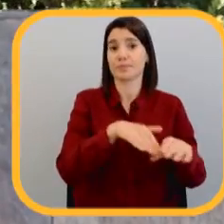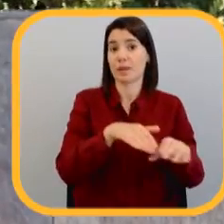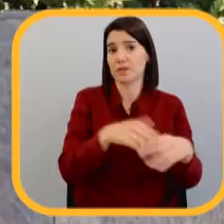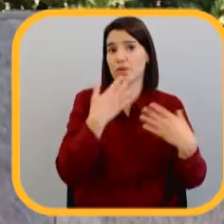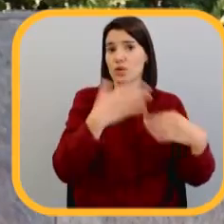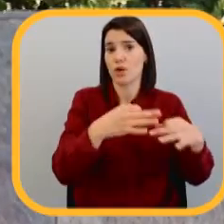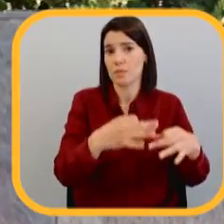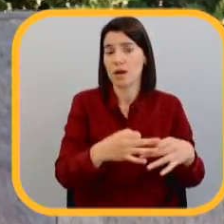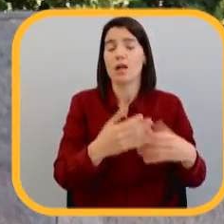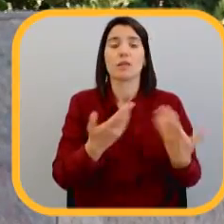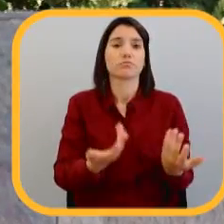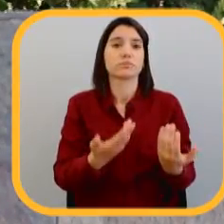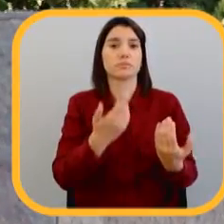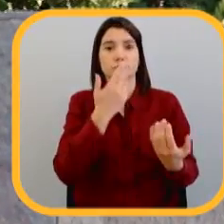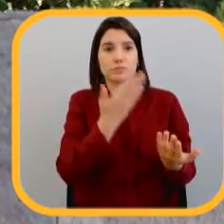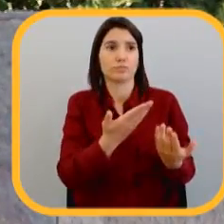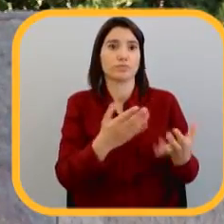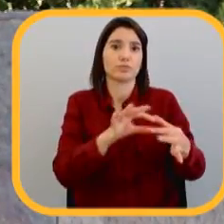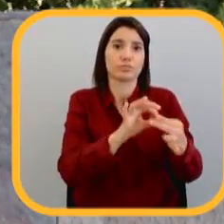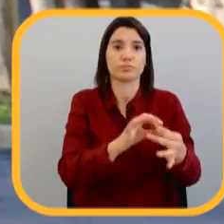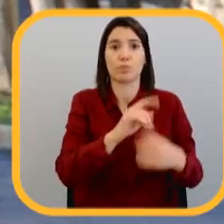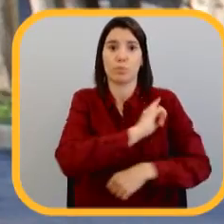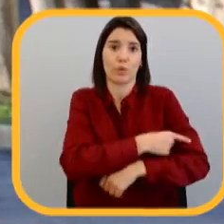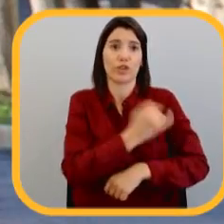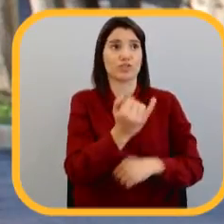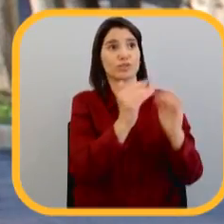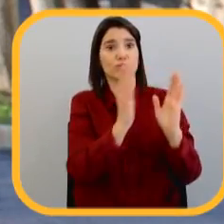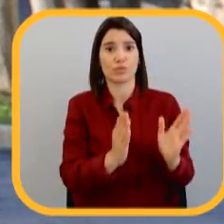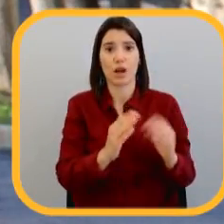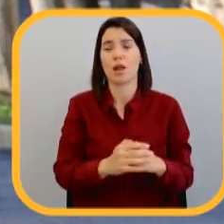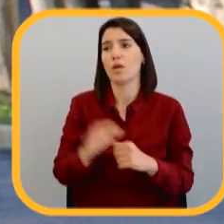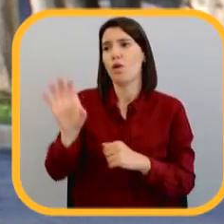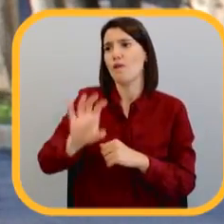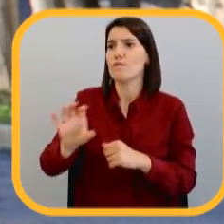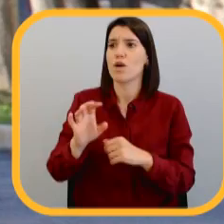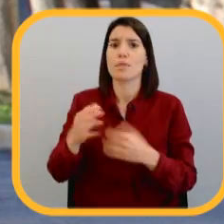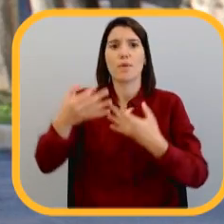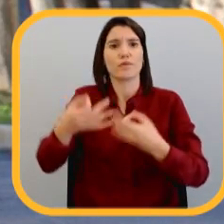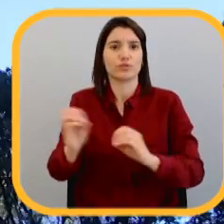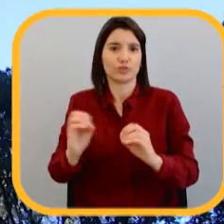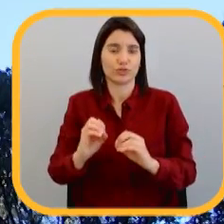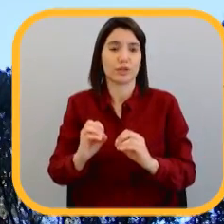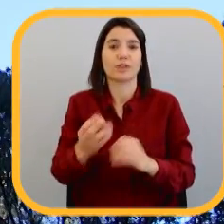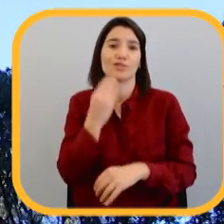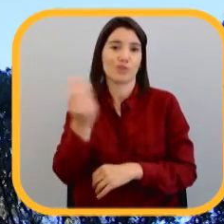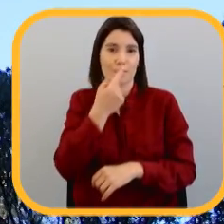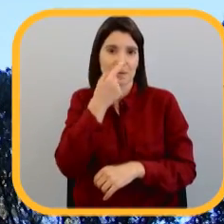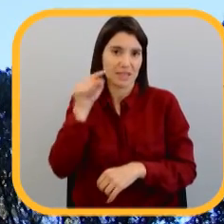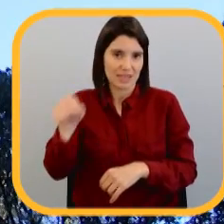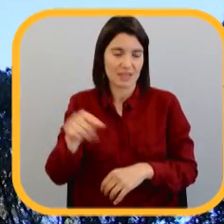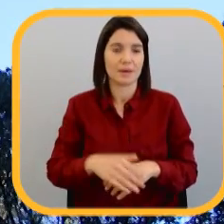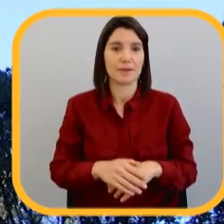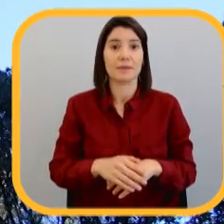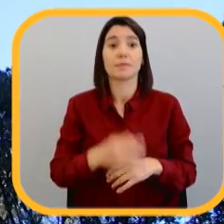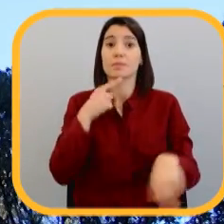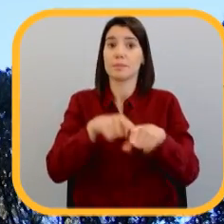um lado, a participação convencional, que surge de mãos dadas com o poder institucional. Por outro lado, os métodos não convencionais, a modalidade preferida pelos